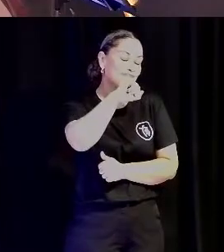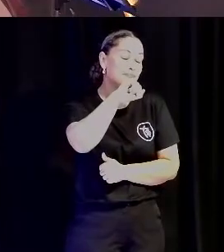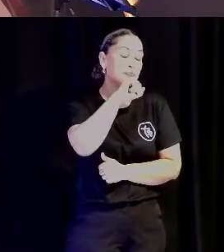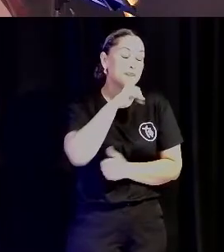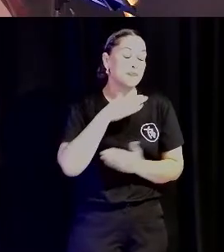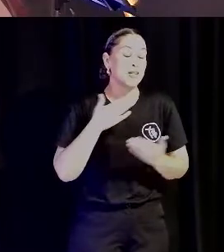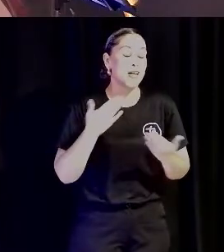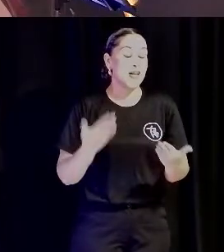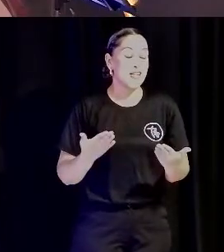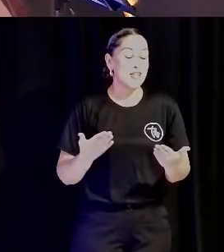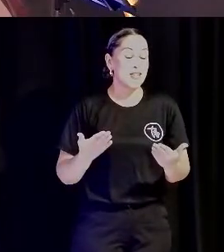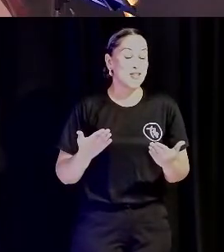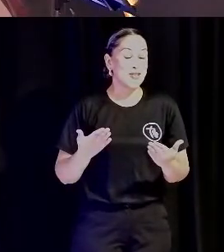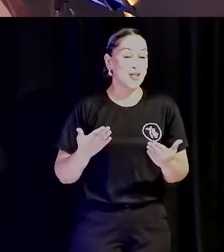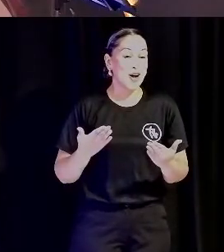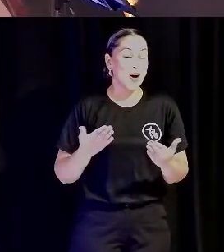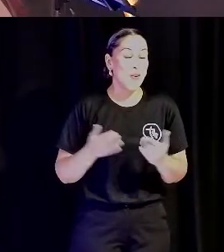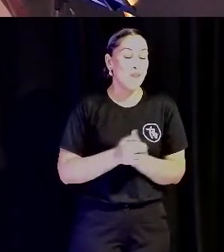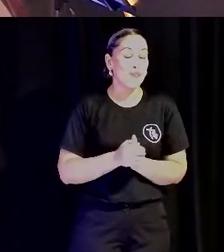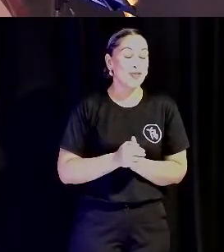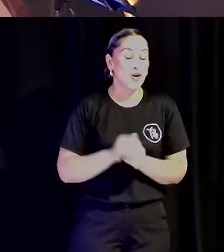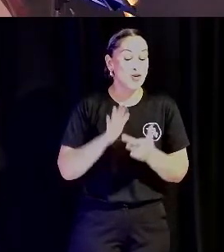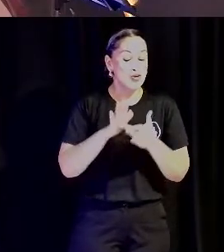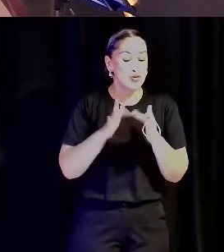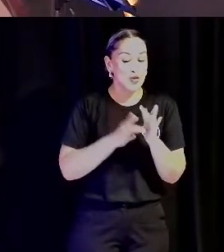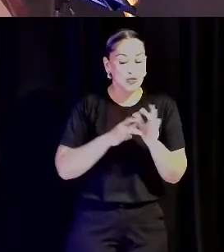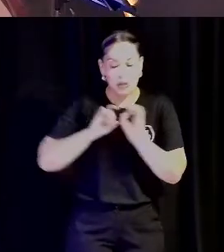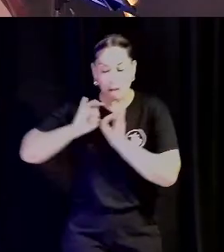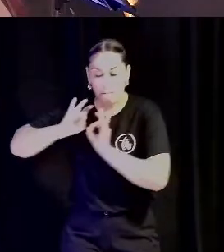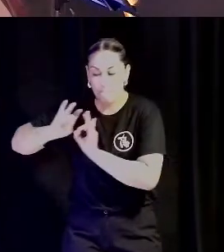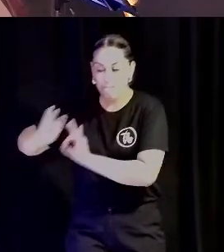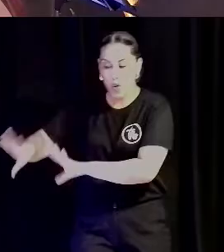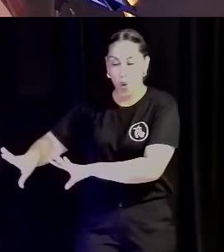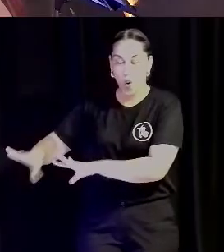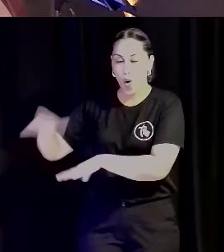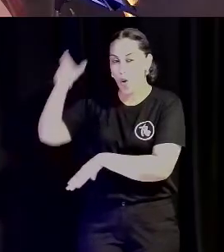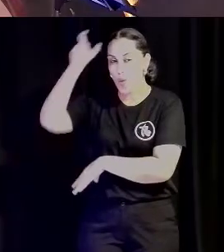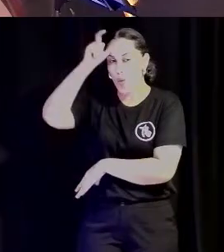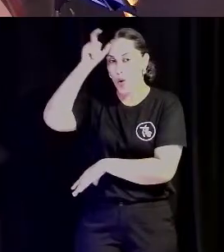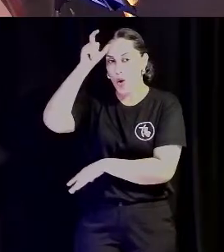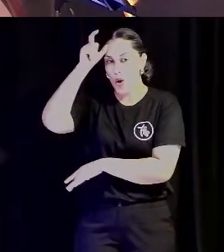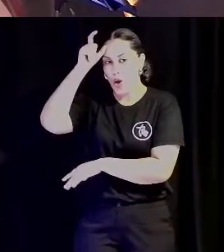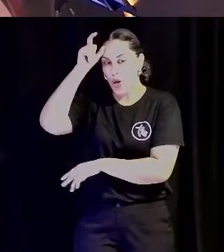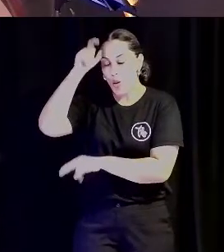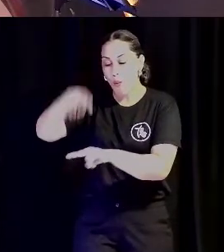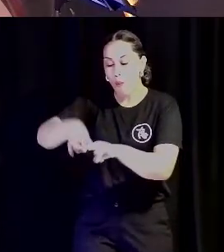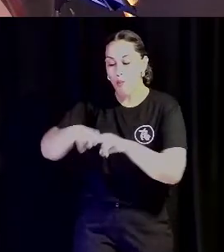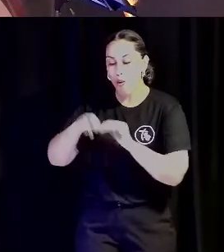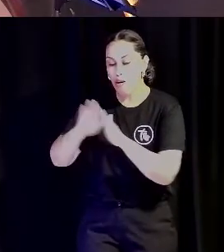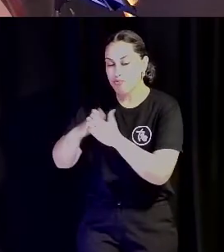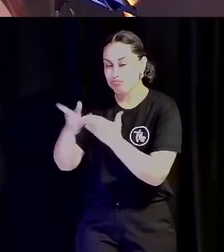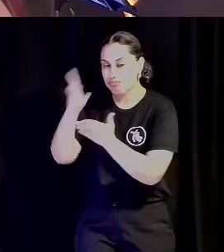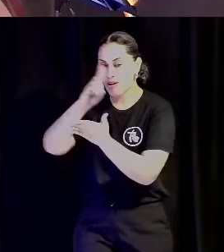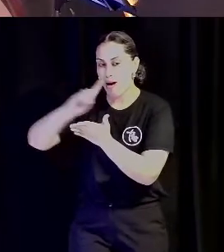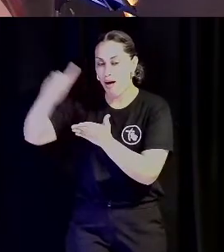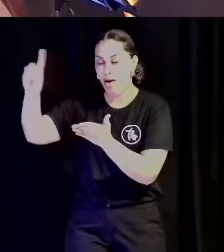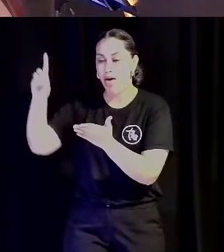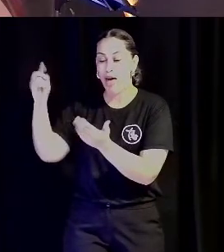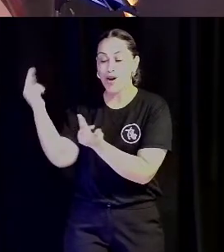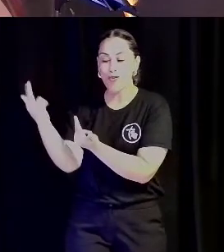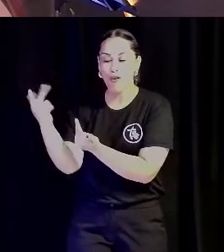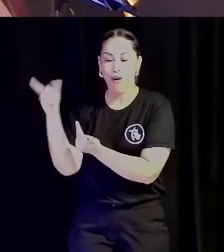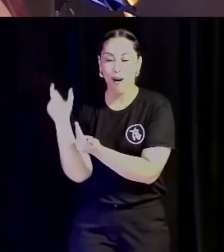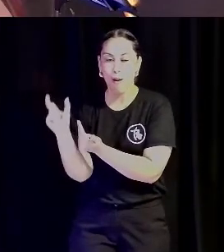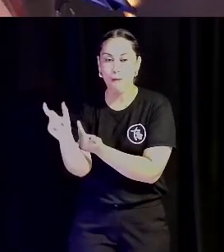E ele vai rechaçar o seu inimigo pela palavra. A palavra, a mesma